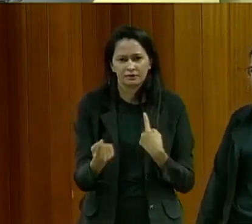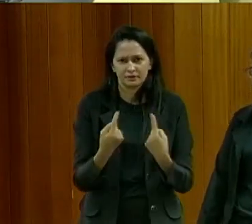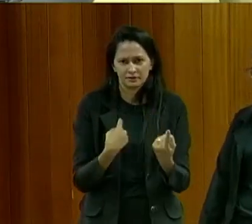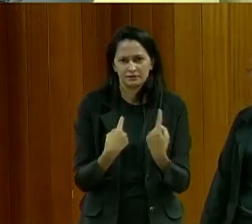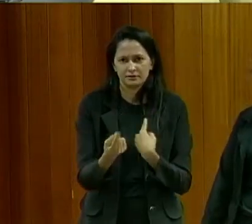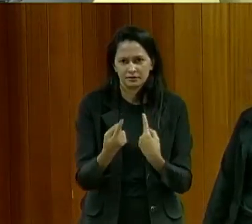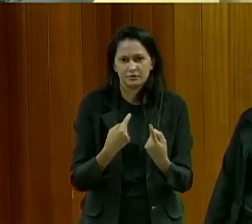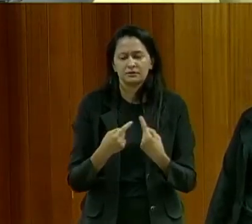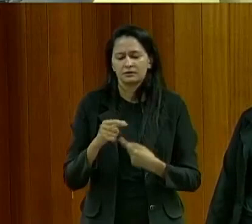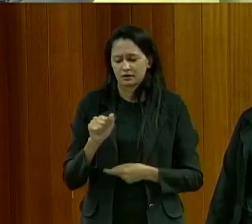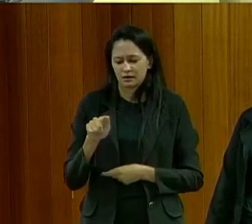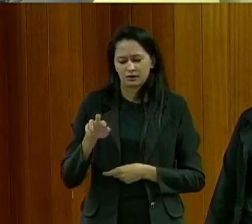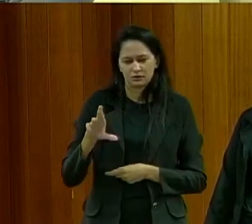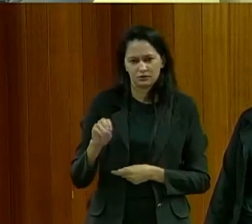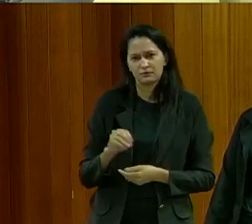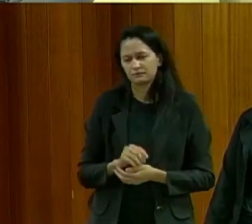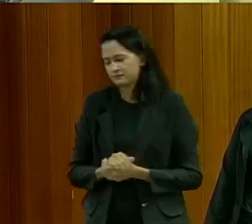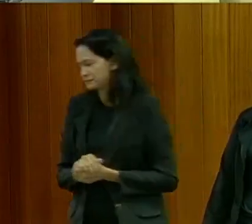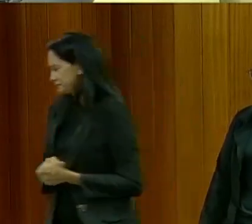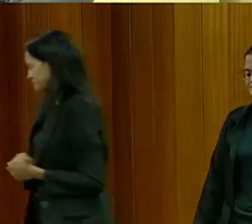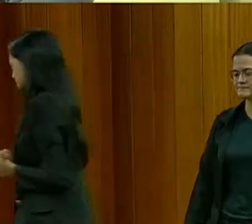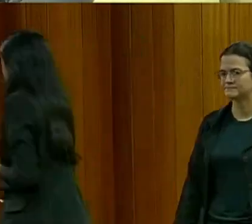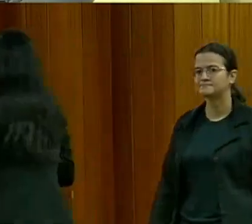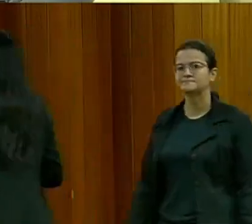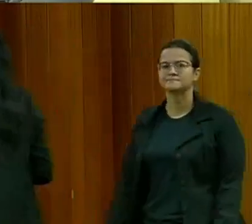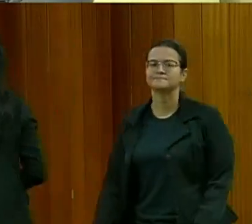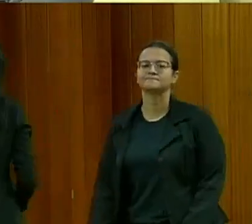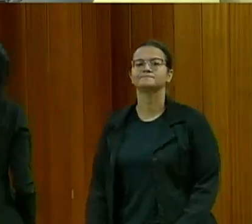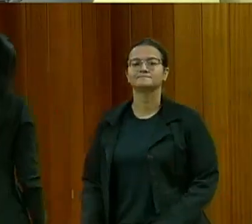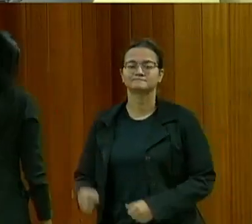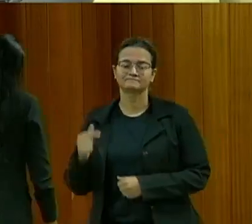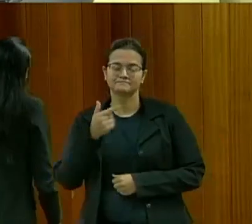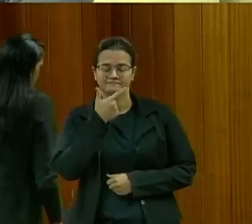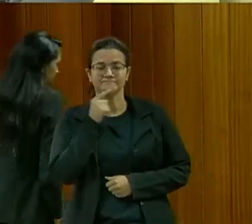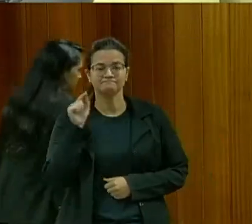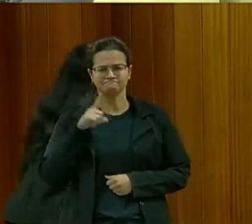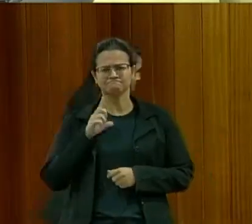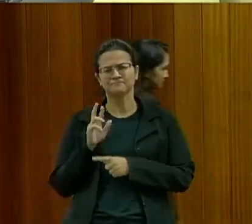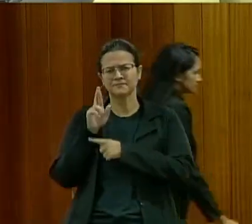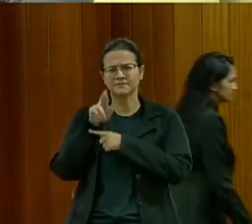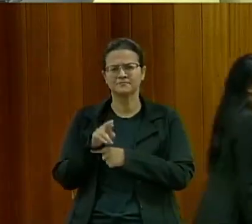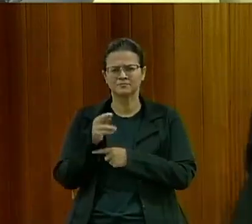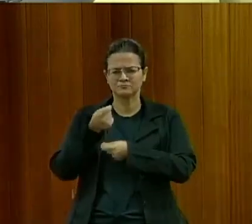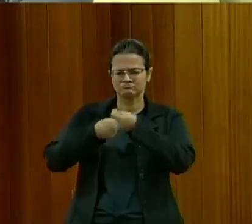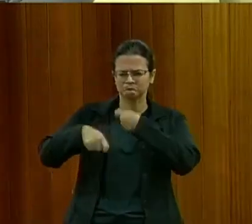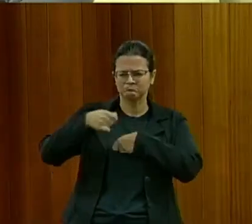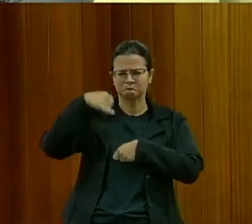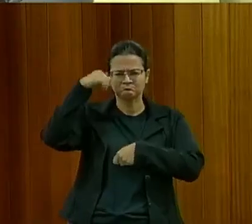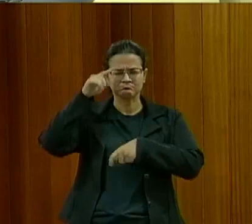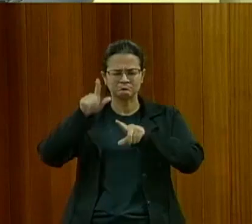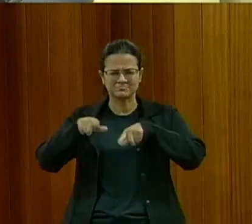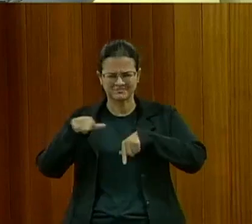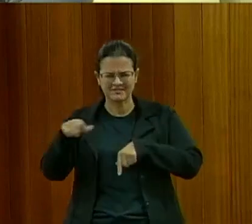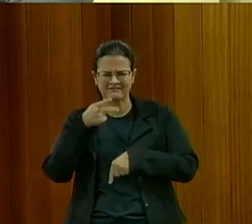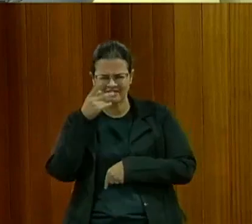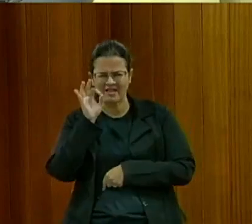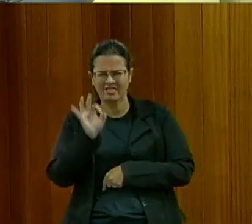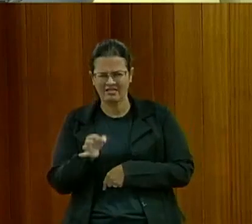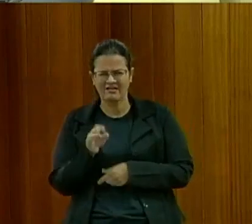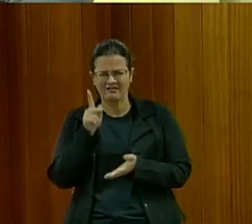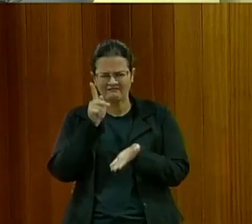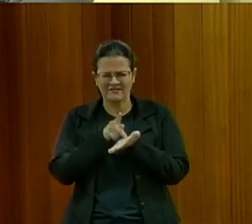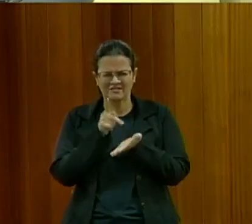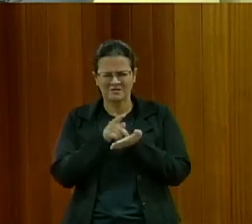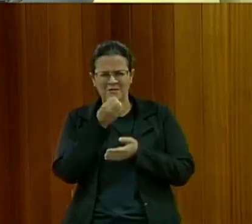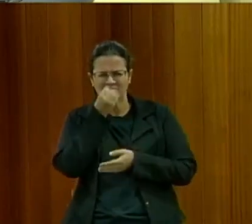que representou o agronegócio em todos os seus sentidos? É justo, vereadores da CCJ,